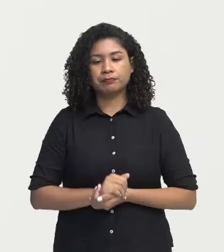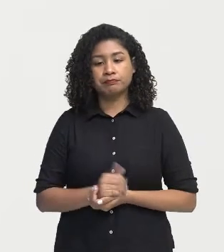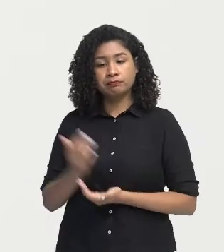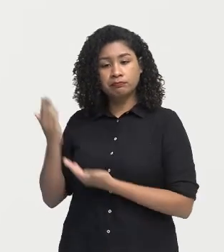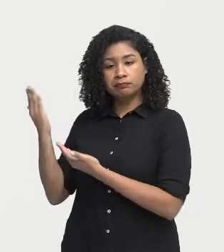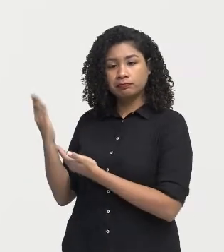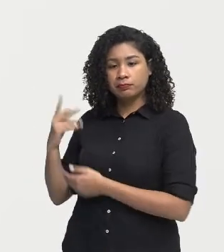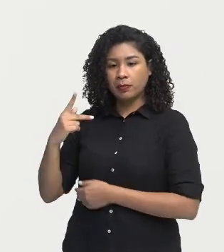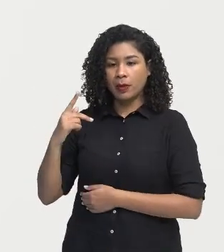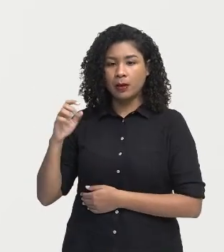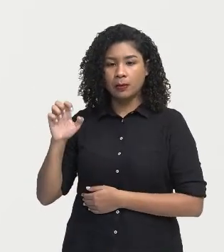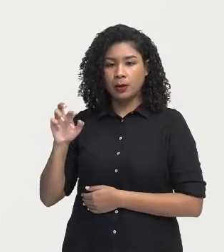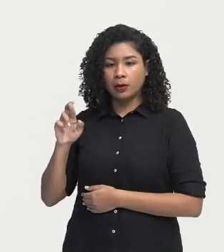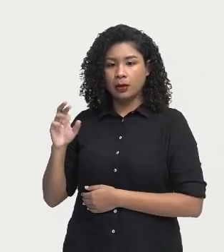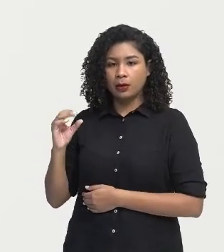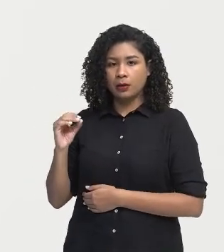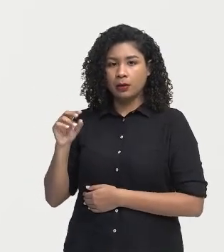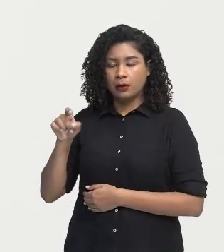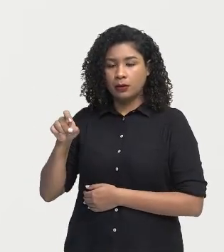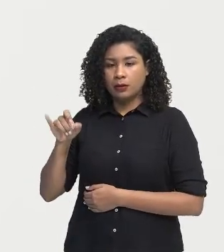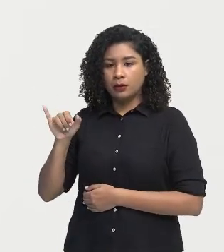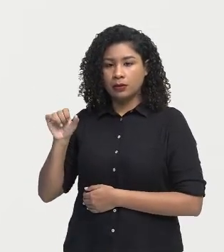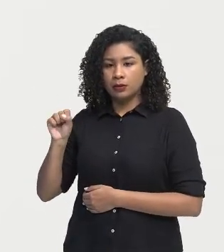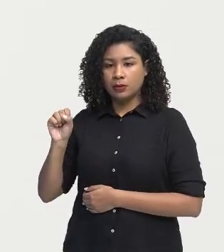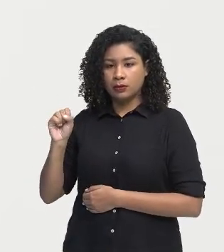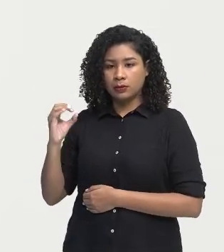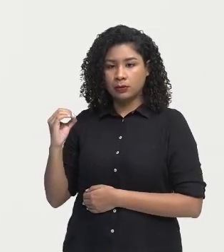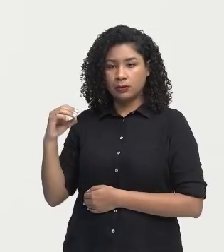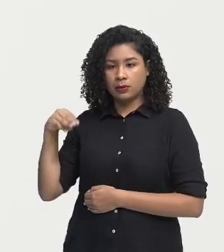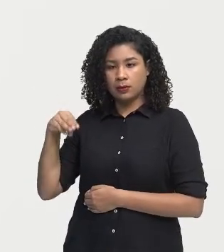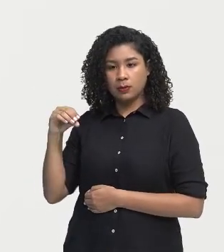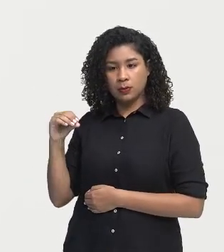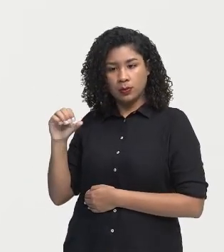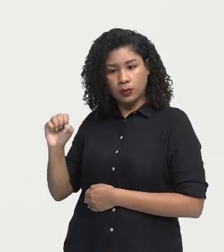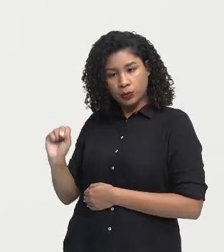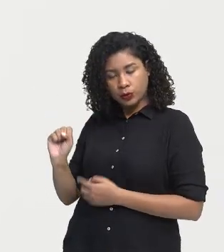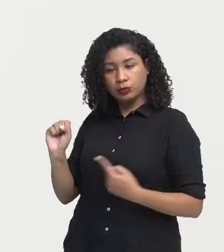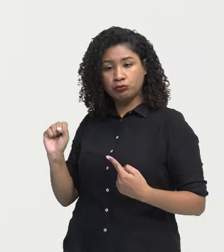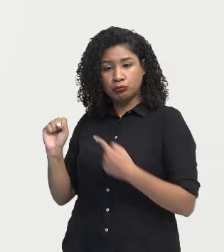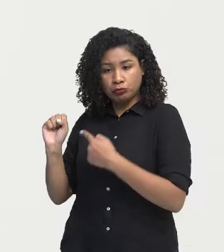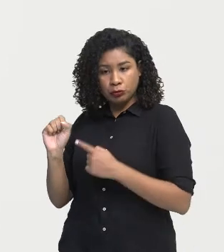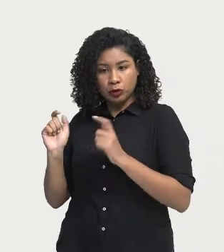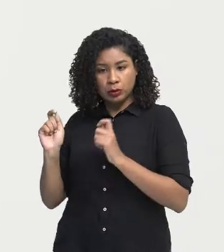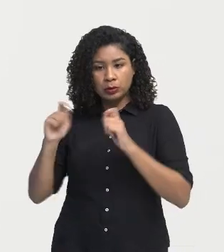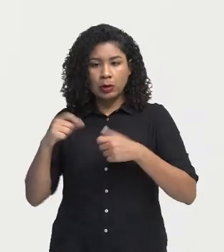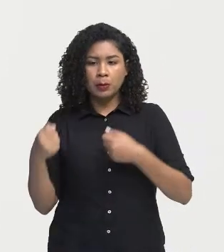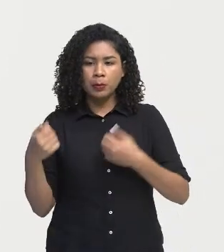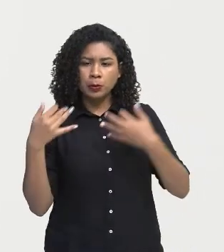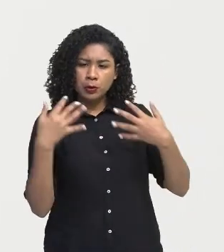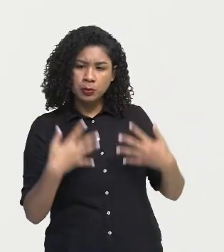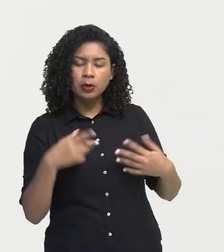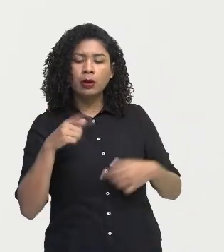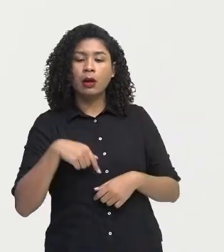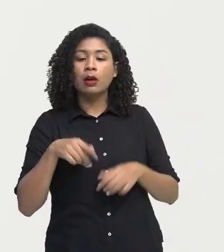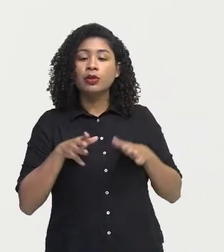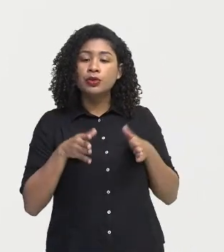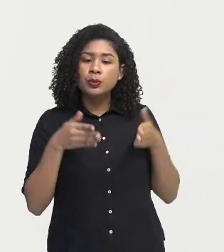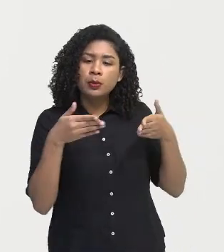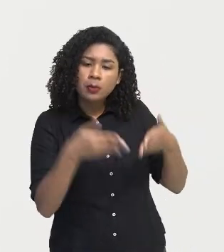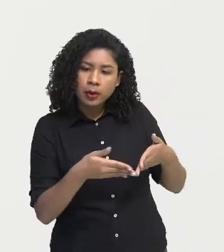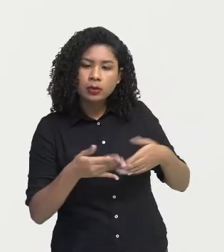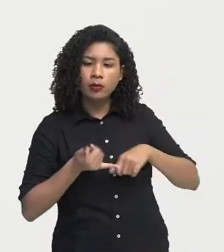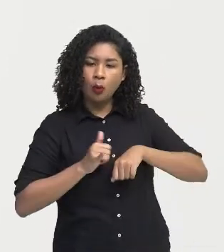membranosas que contêm alguns tipos de enzimas digestivas. Enzimas que degradam gorduras